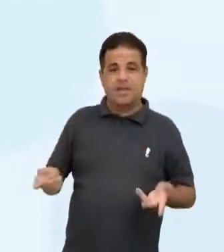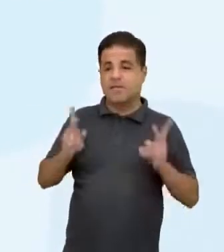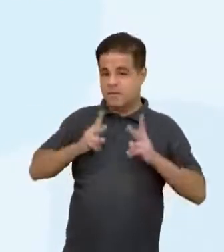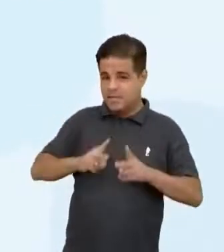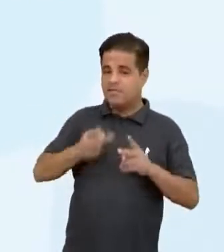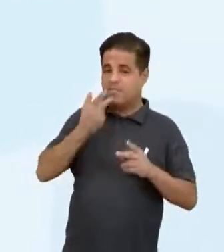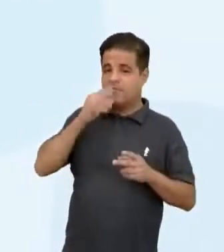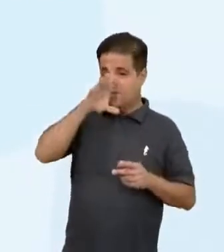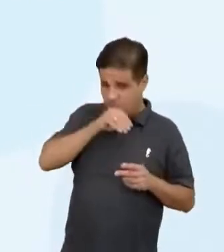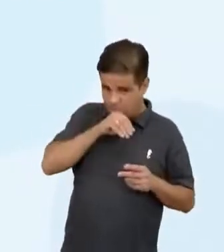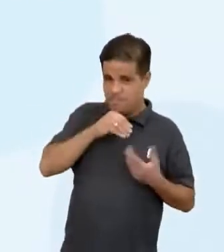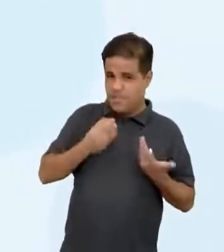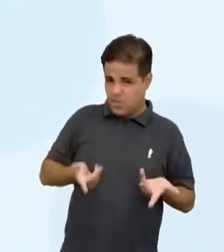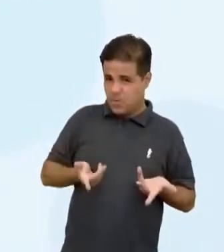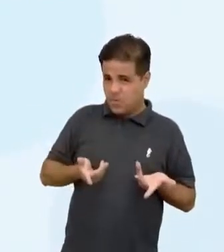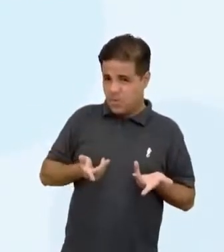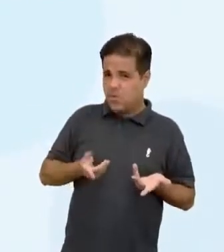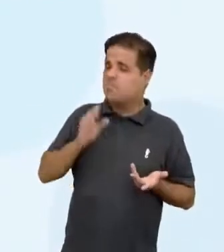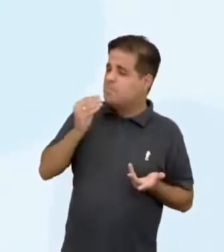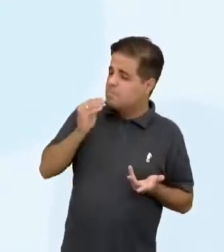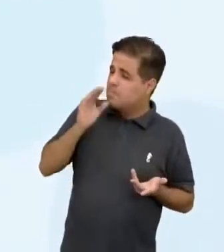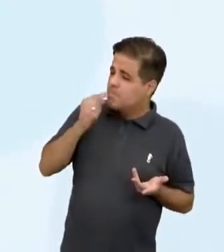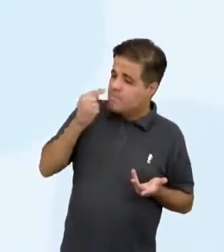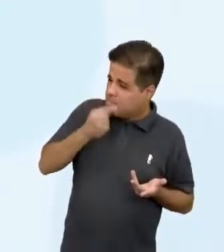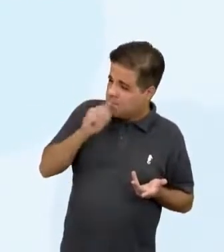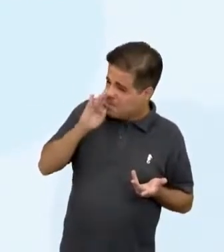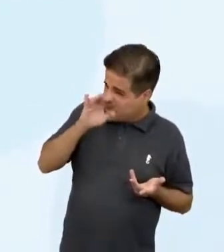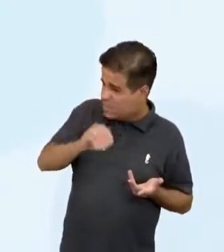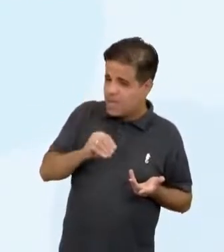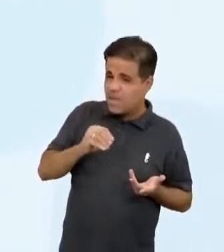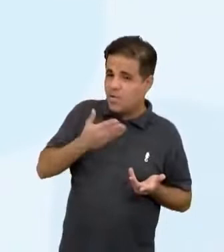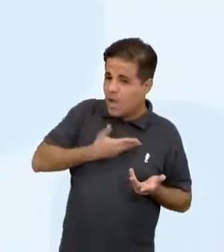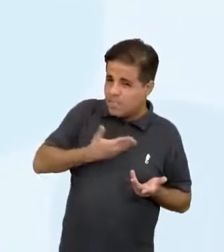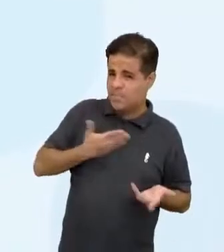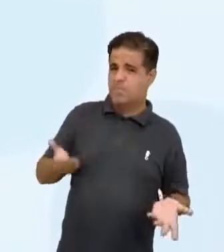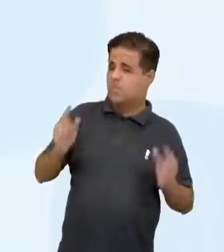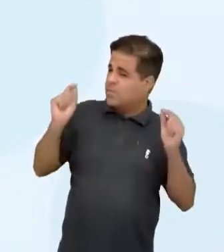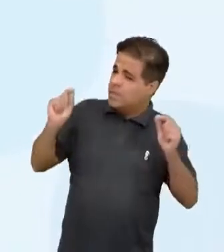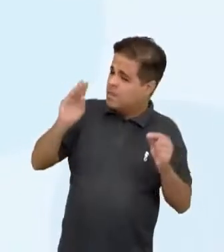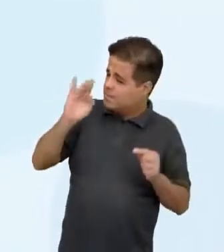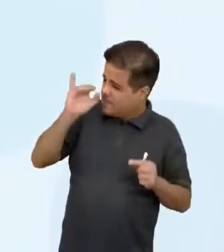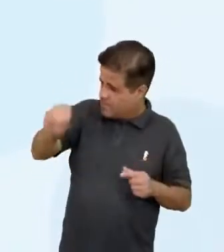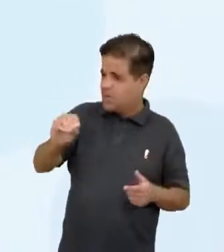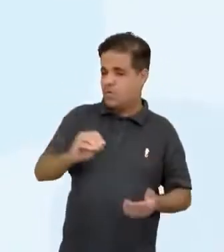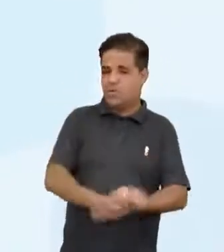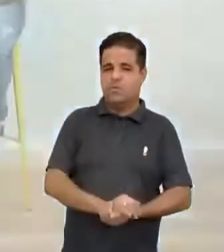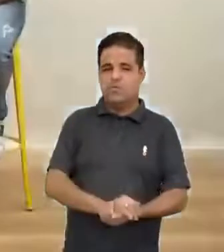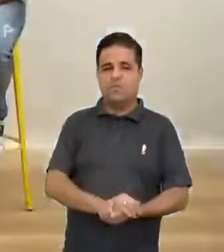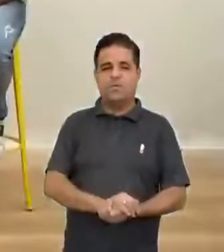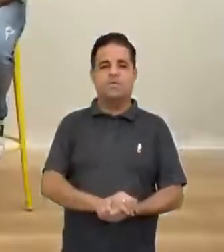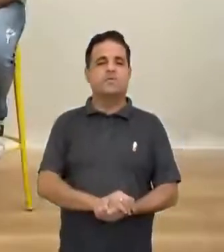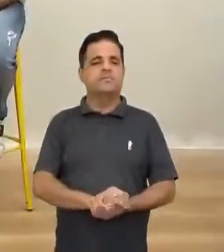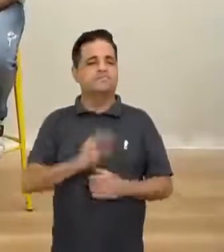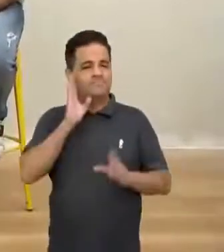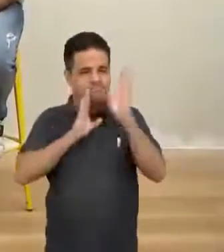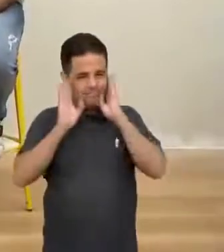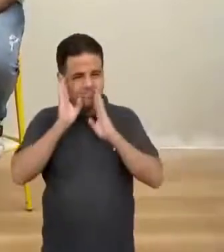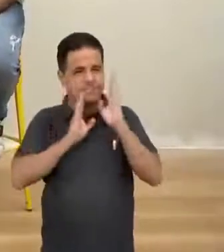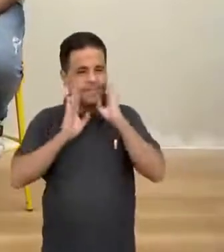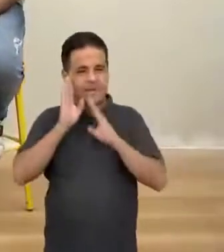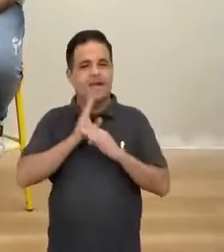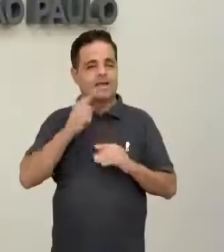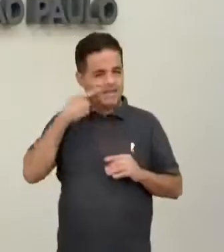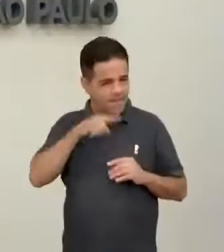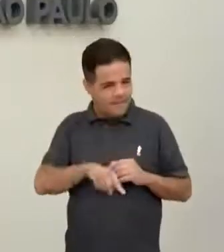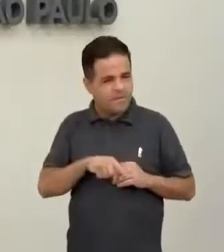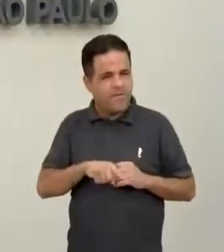Ainda finaliza com fechar o bico? Que bico, amigo, que bico! Muito legal. Olha só, você viu